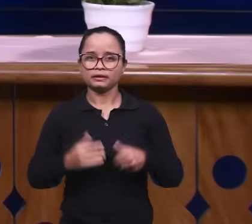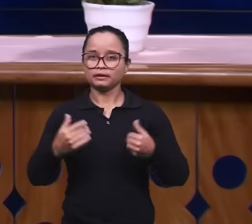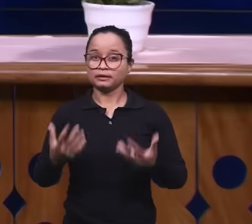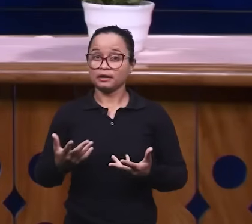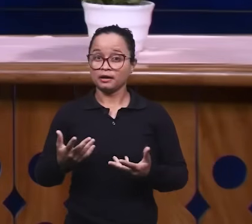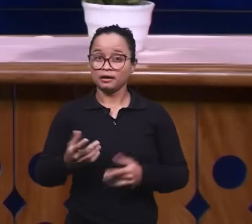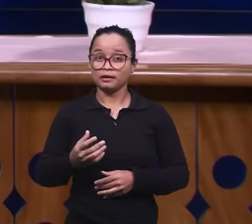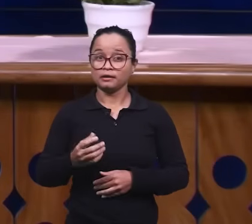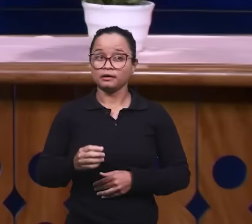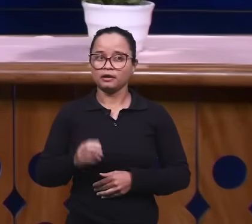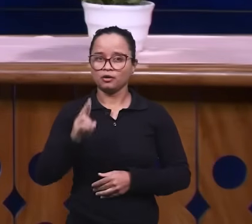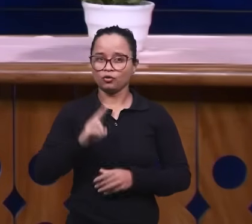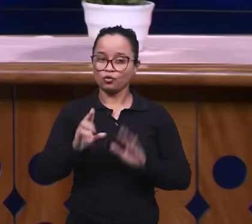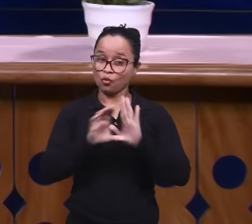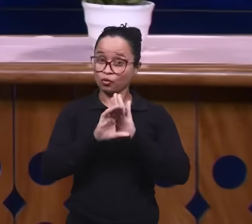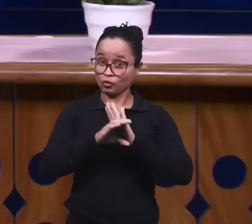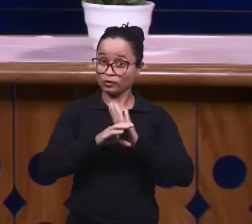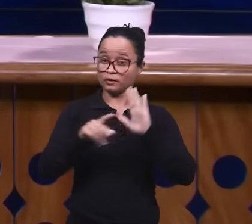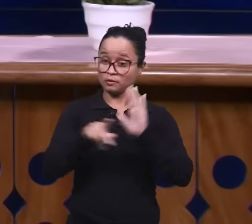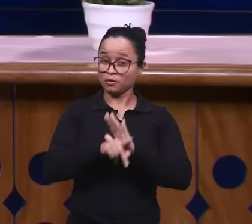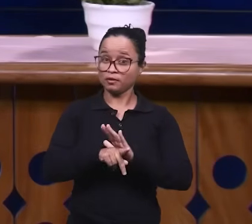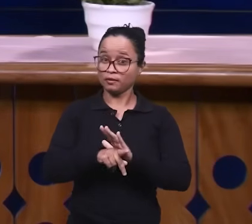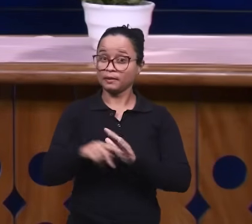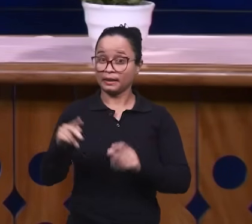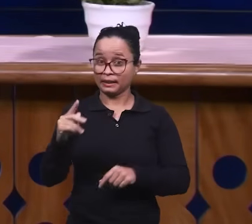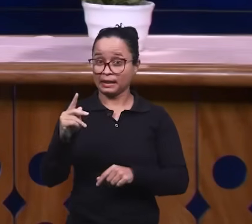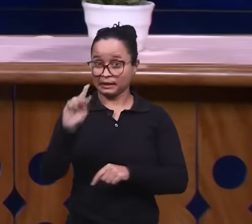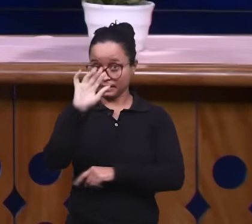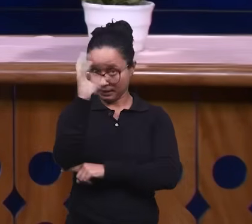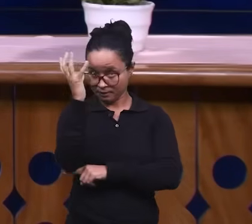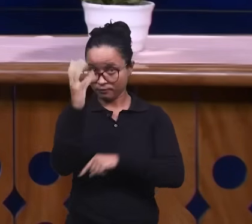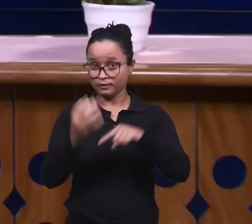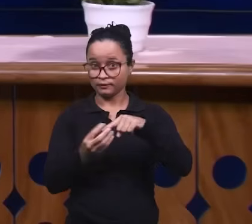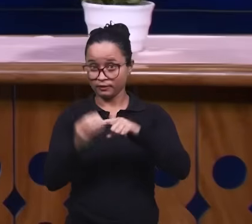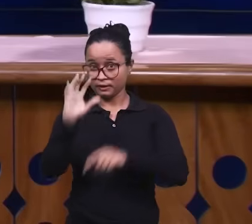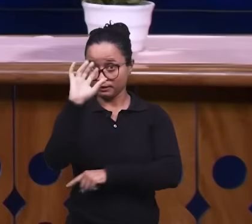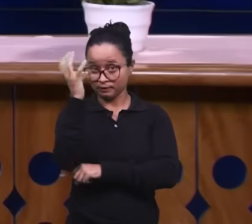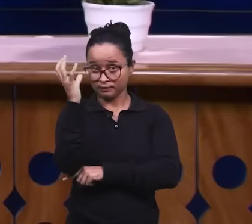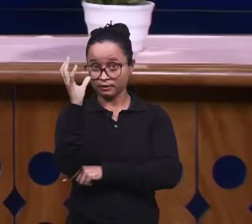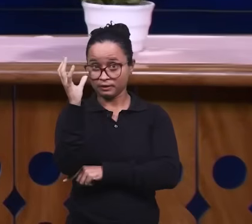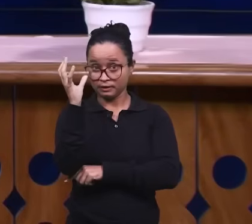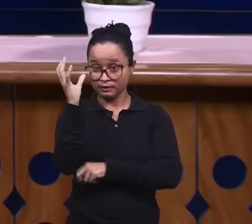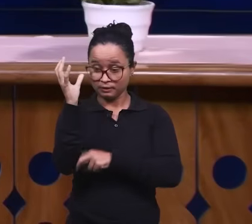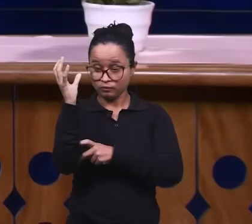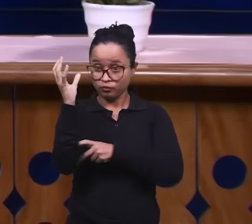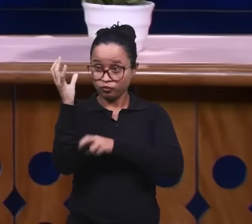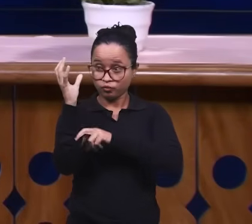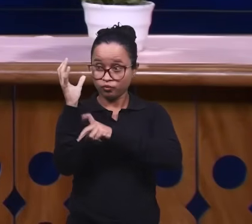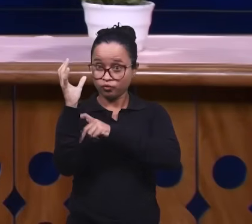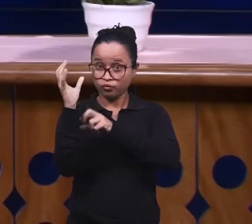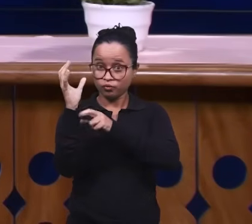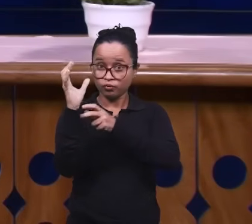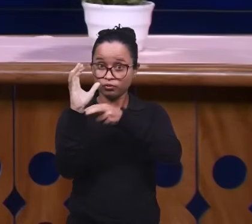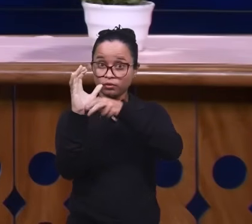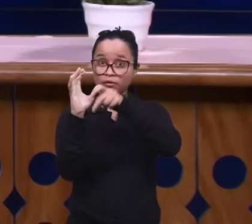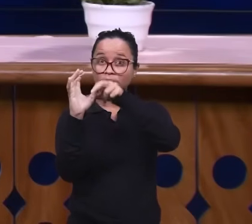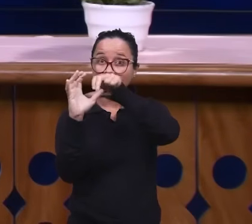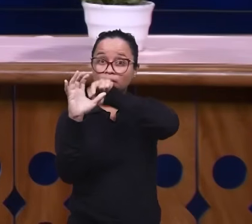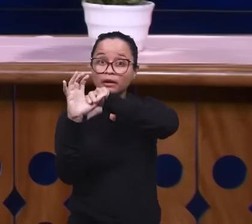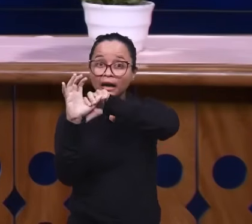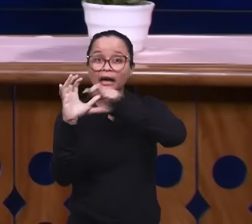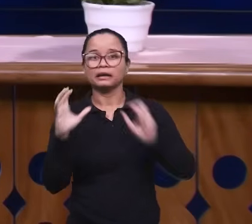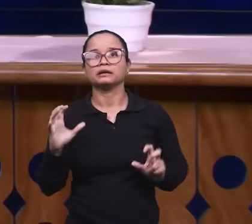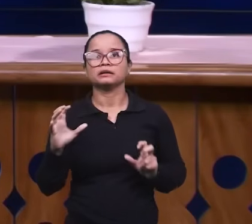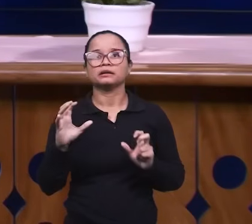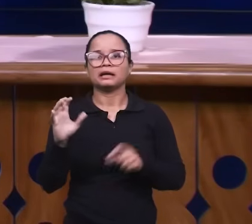usando os seus conceitos, quando ele sobe na figueira brava, quer dizer, a figueira dá frutos maravilhosos, mas a figueira brava